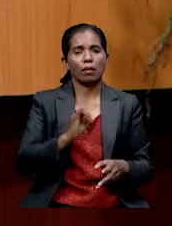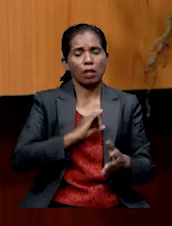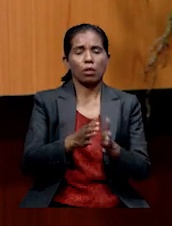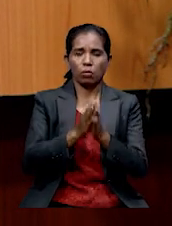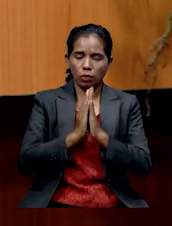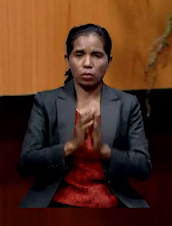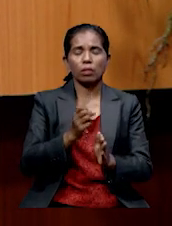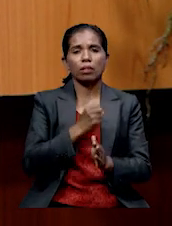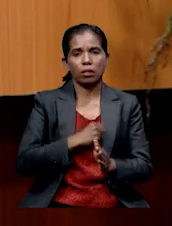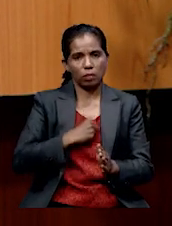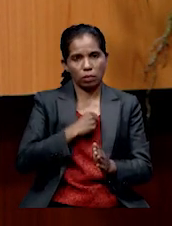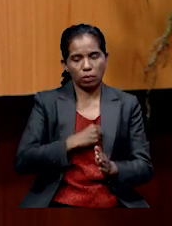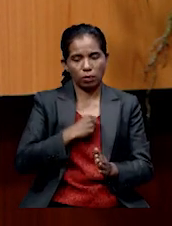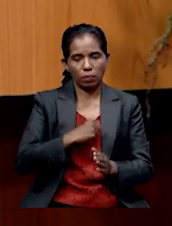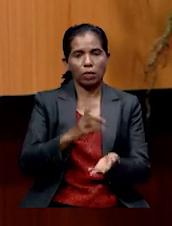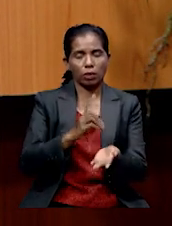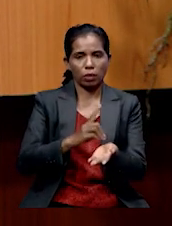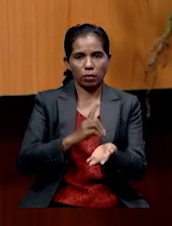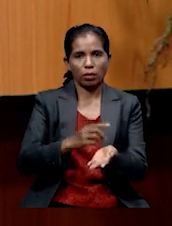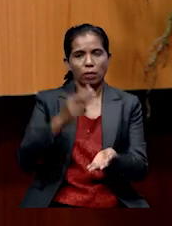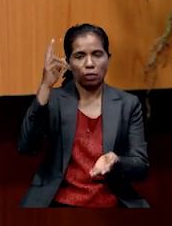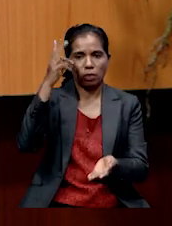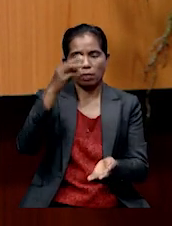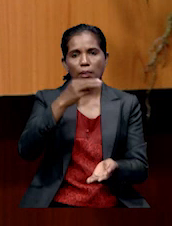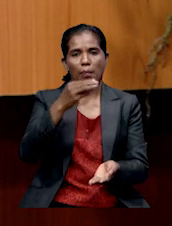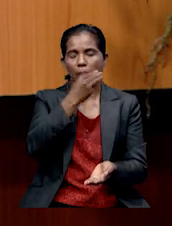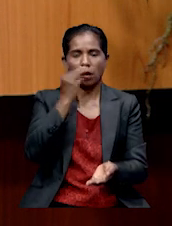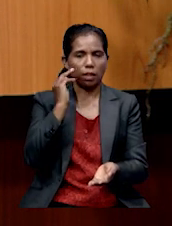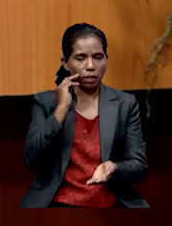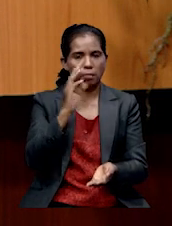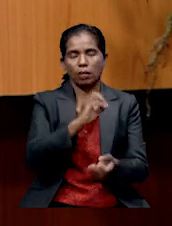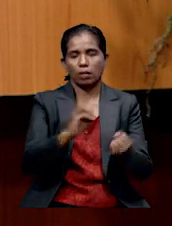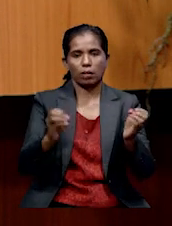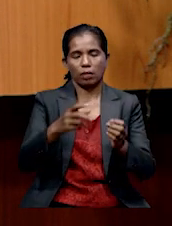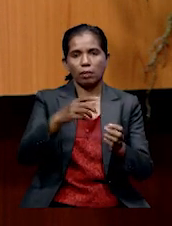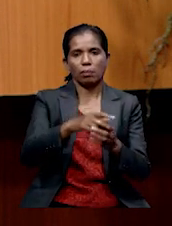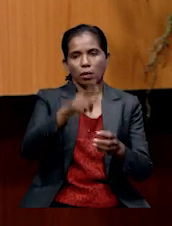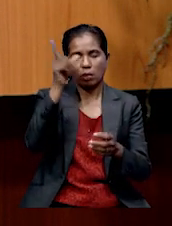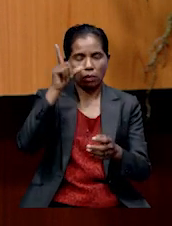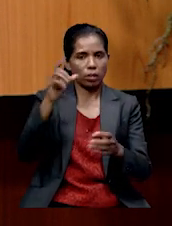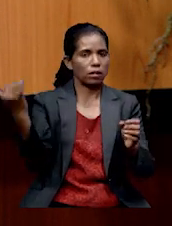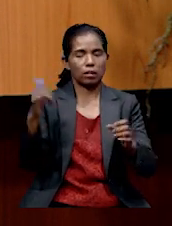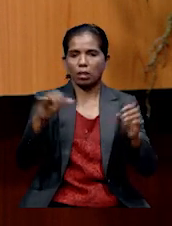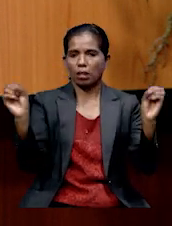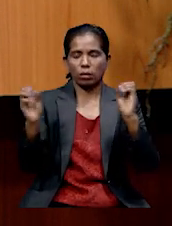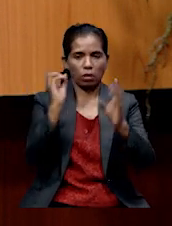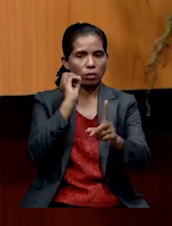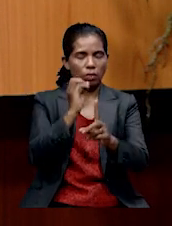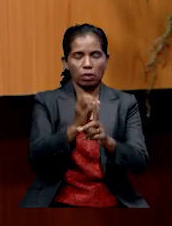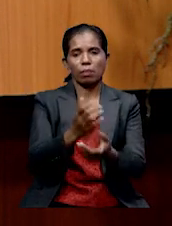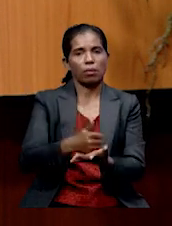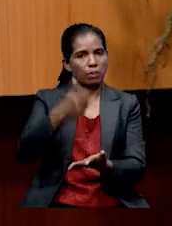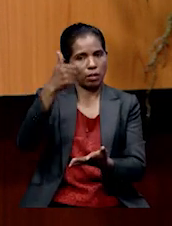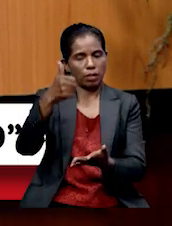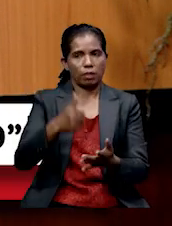para o Dr. Marijo, Dr. Luolo, katang sira Laos alternativo. Laos alternativo. Sira Laos opção ba Victoria Fretilin ini. Tá ainda ne